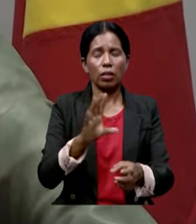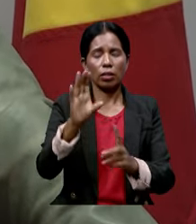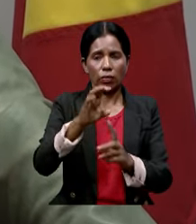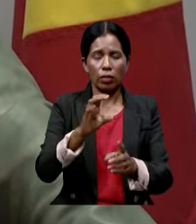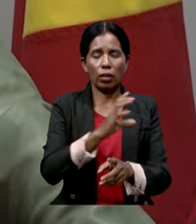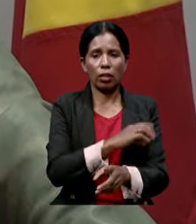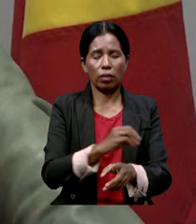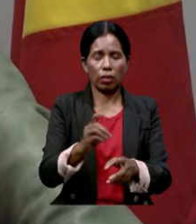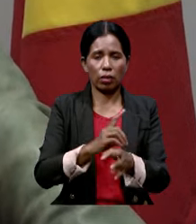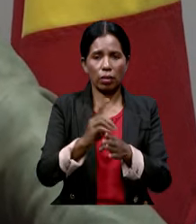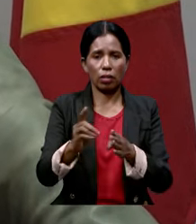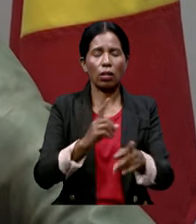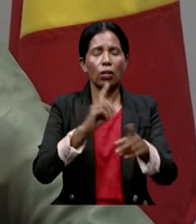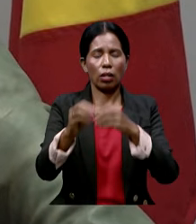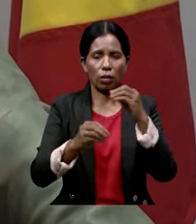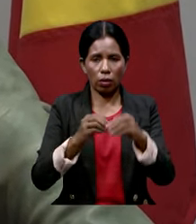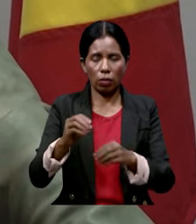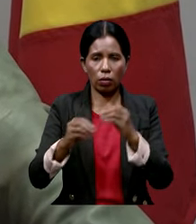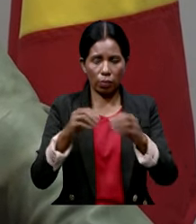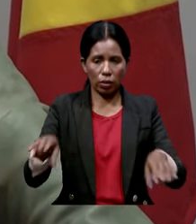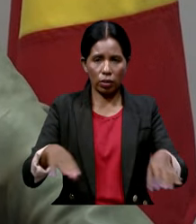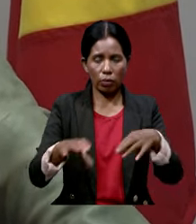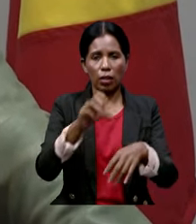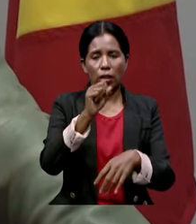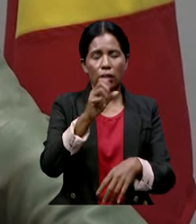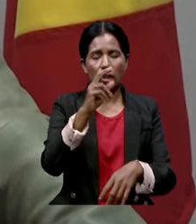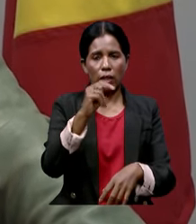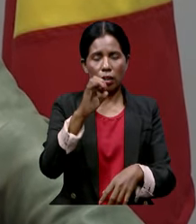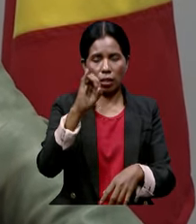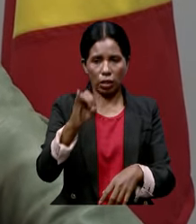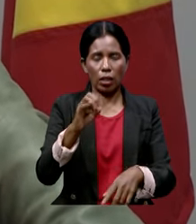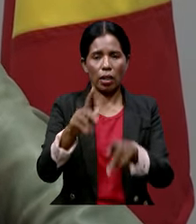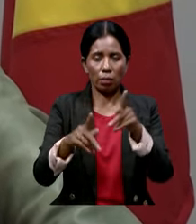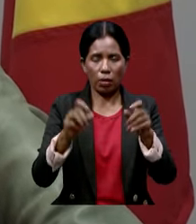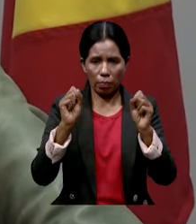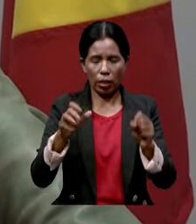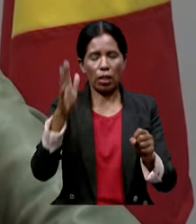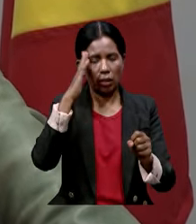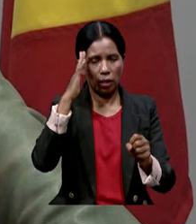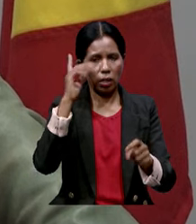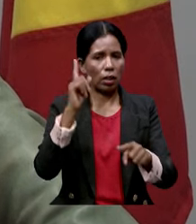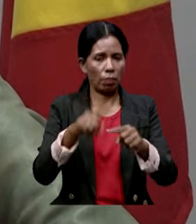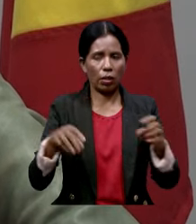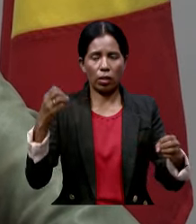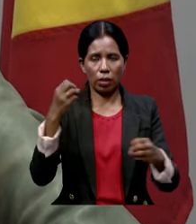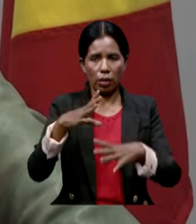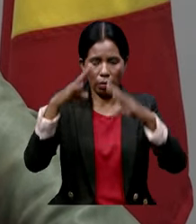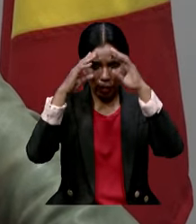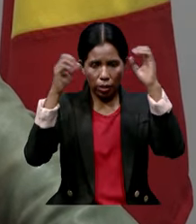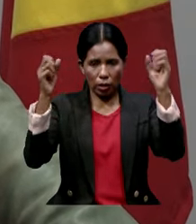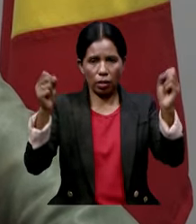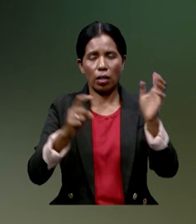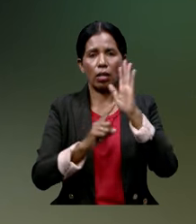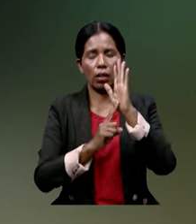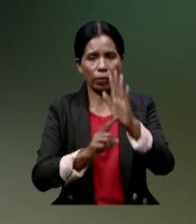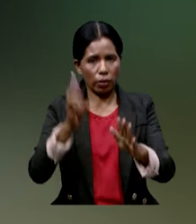atual explicação para o público, quando o serviço SNI não é povo bela entende, não é bela talk. Presidente da República atorne